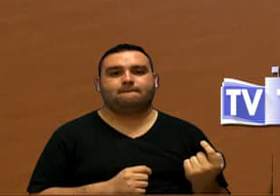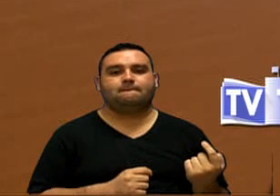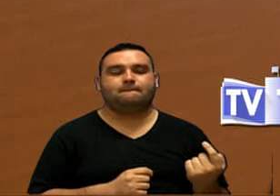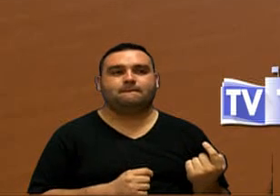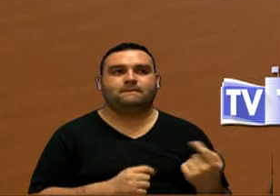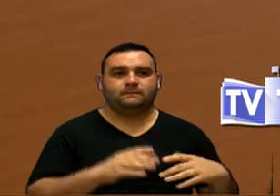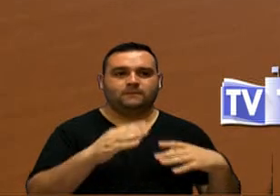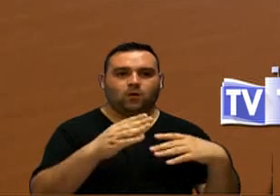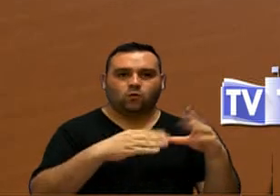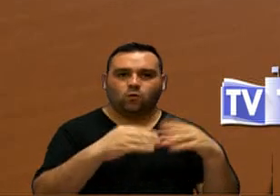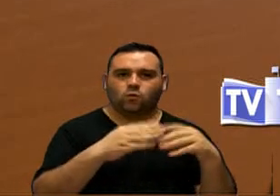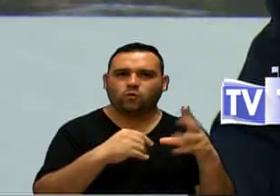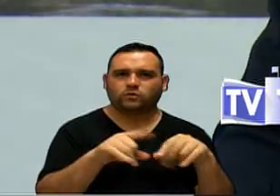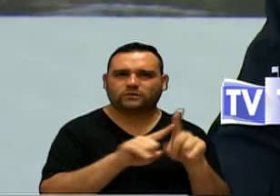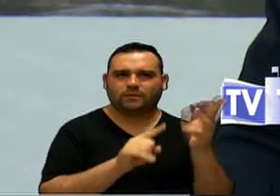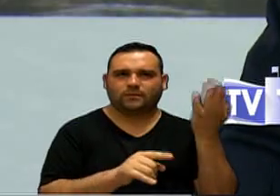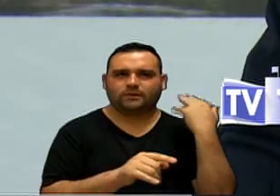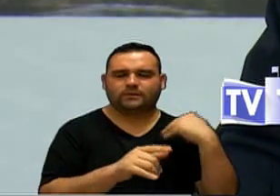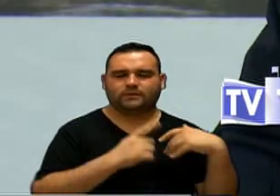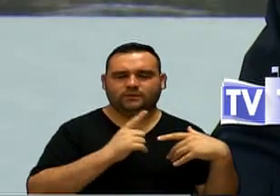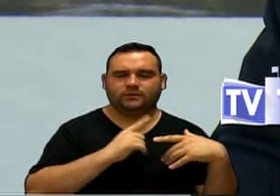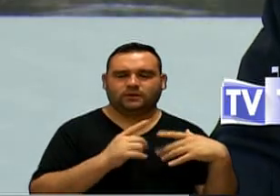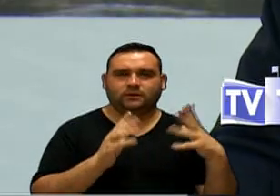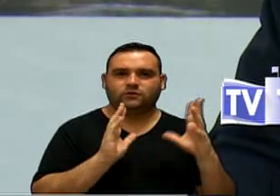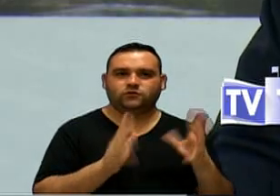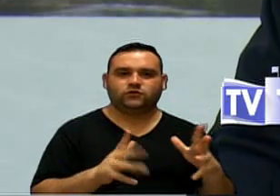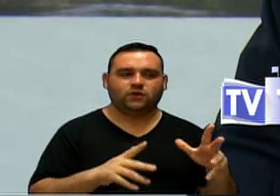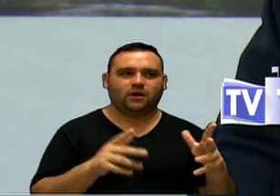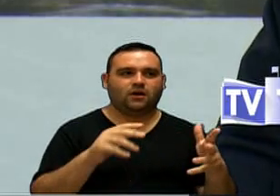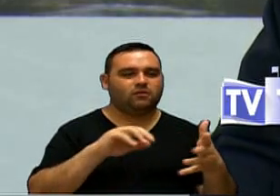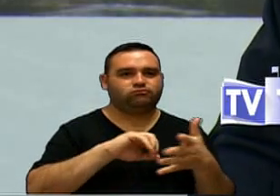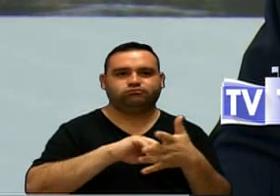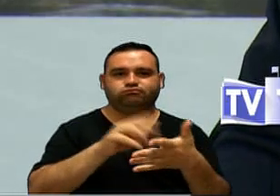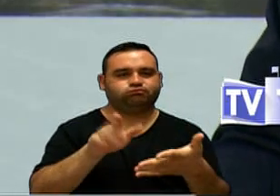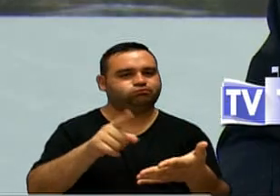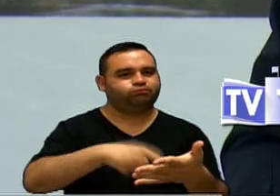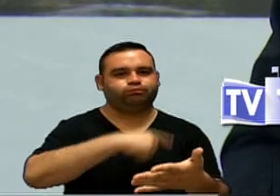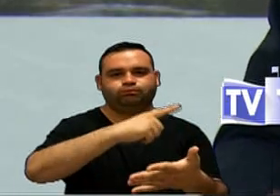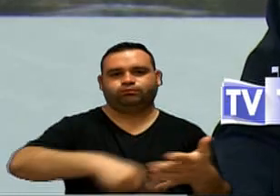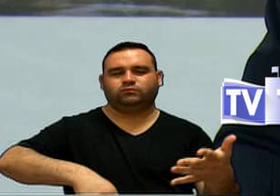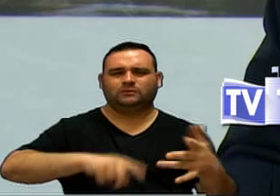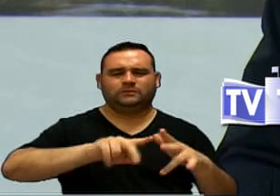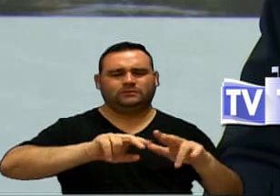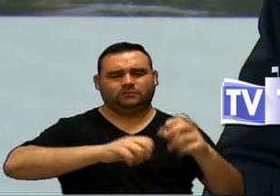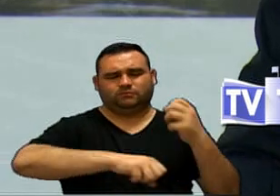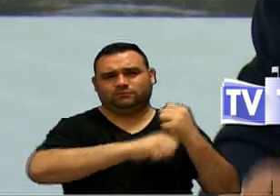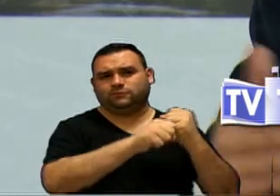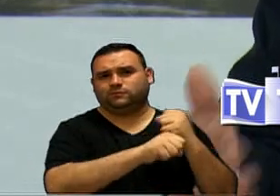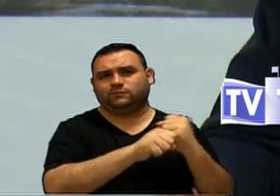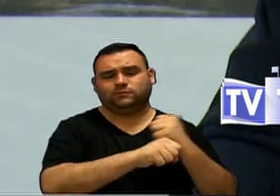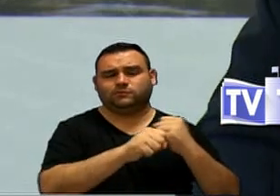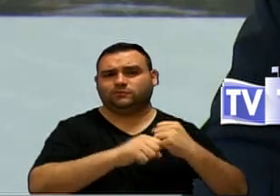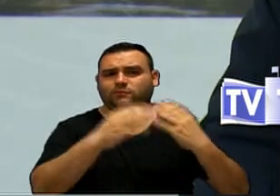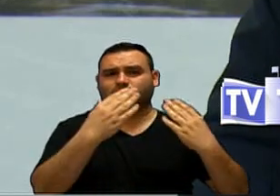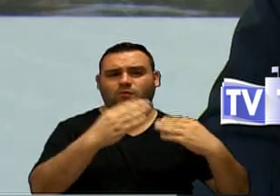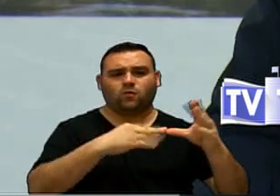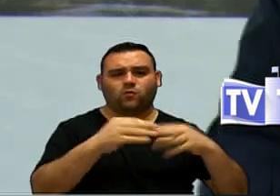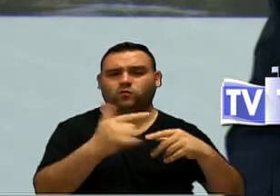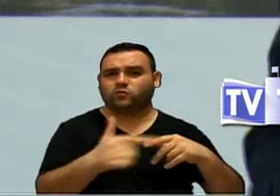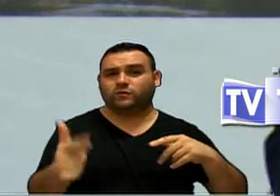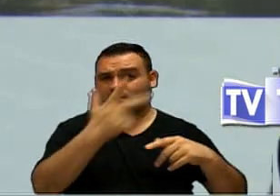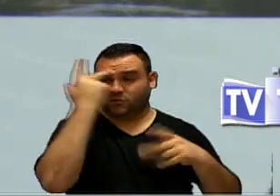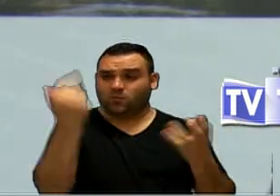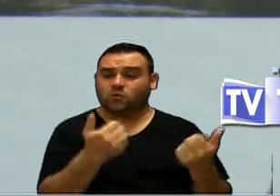os concursos, alguns anos atrás, foram estancados, né, foram suspensos, vários anos sem concurso, muitas